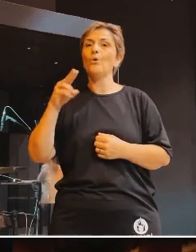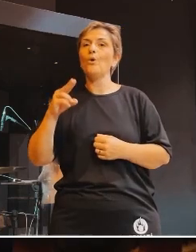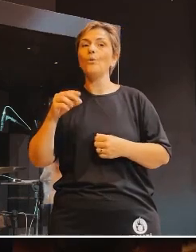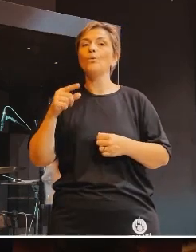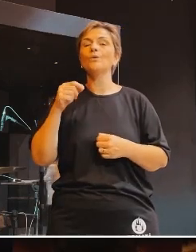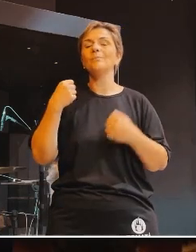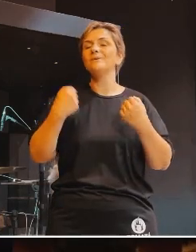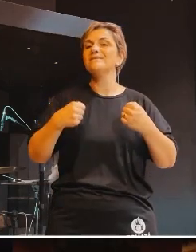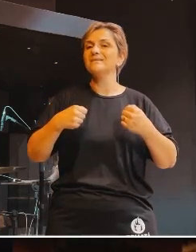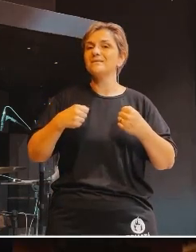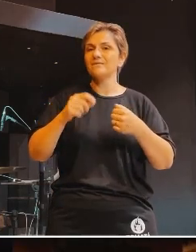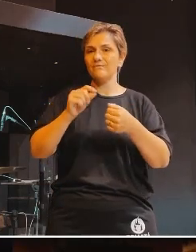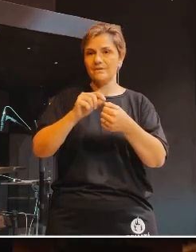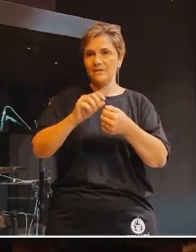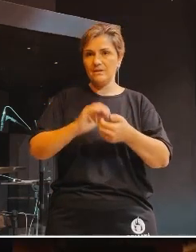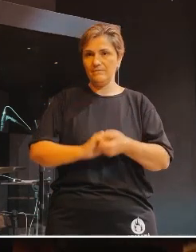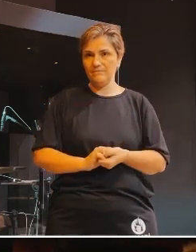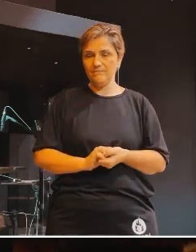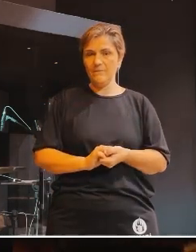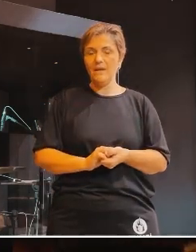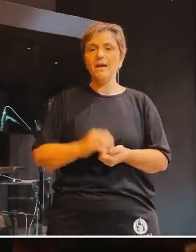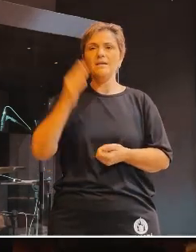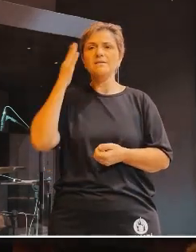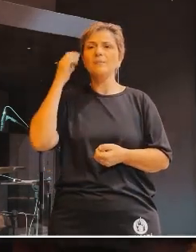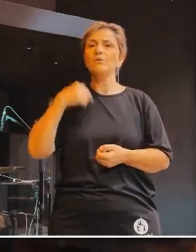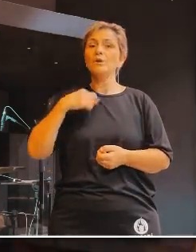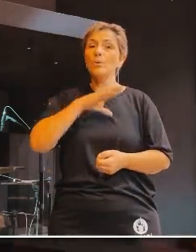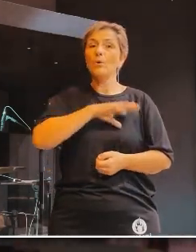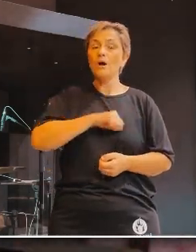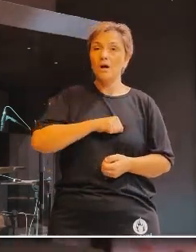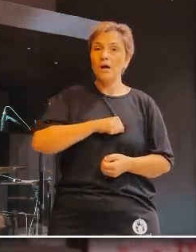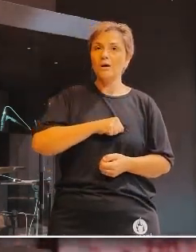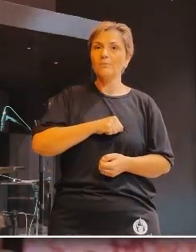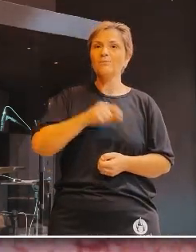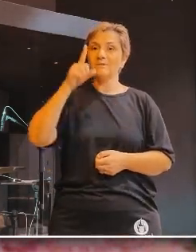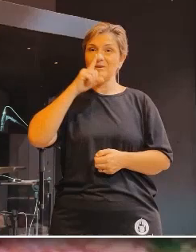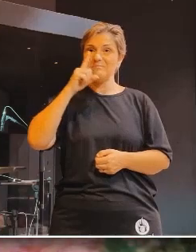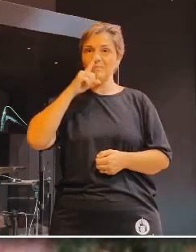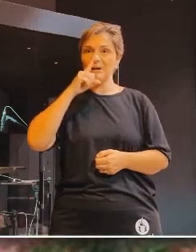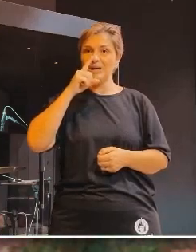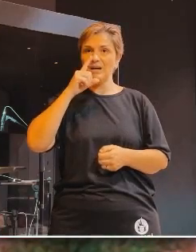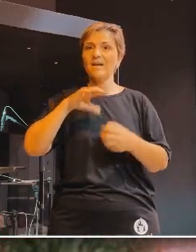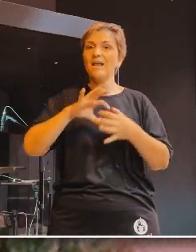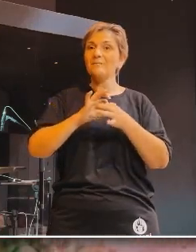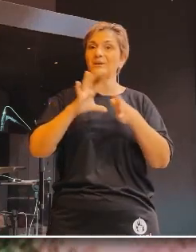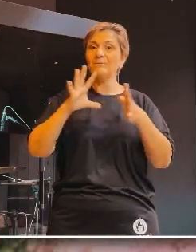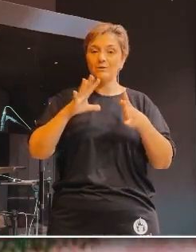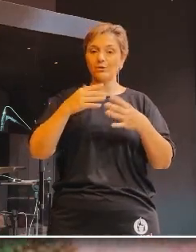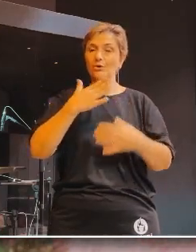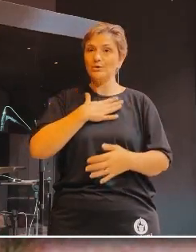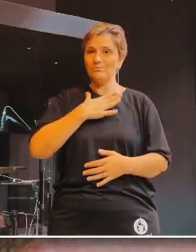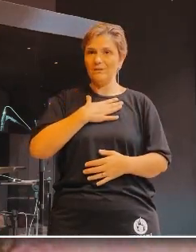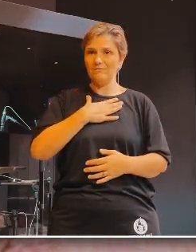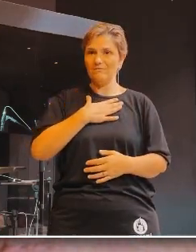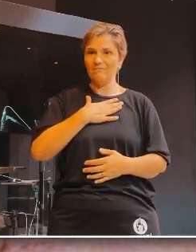feito? Sabe o que eu amo na maternidade? Ela me libertou de mim mesma.